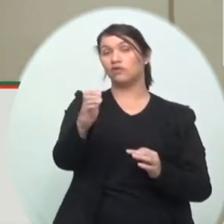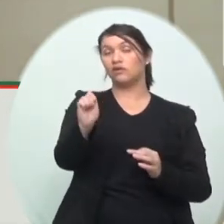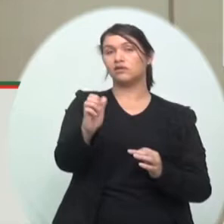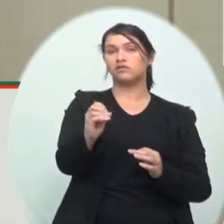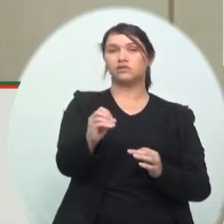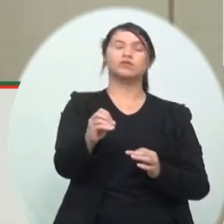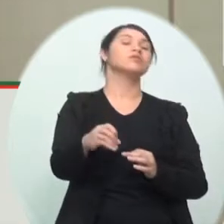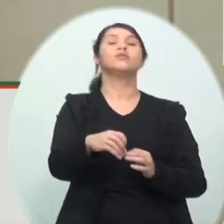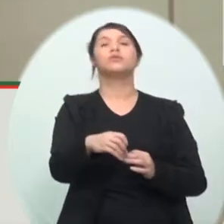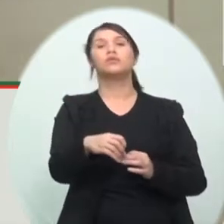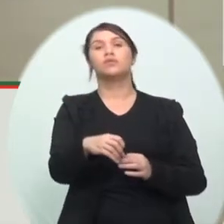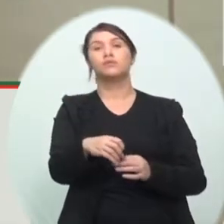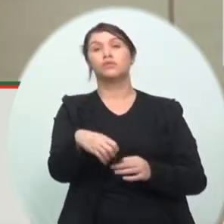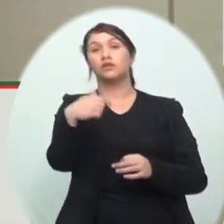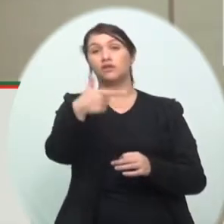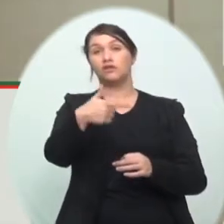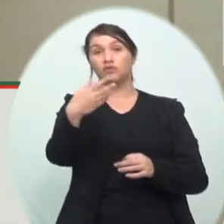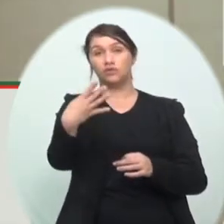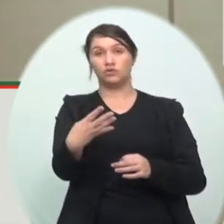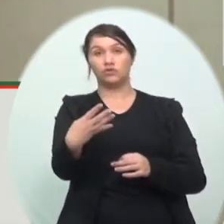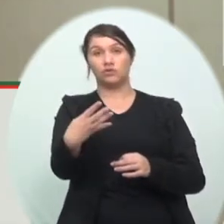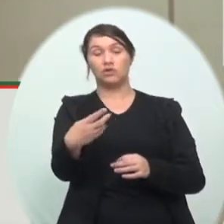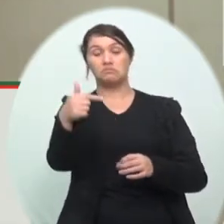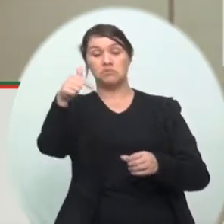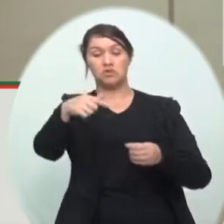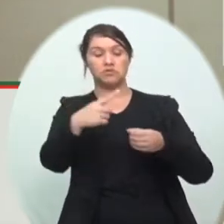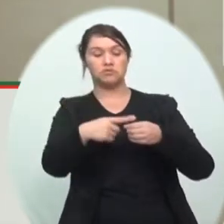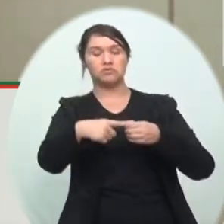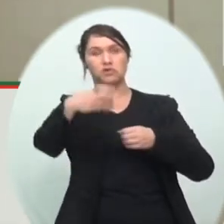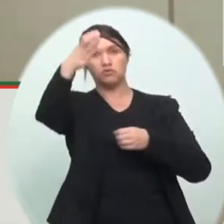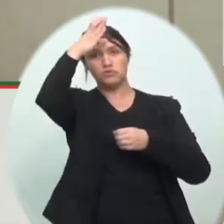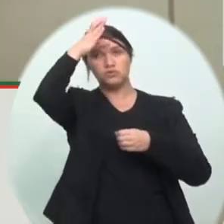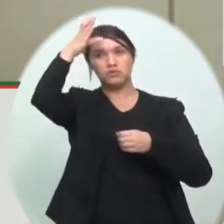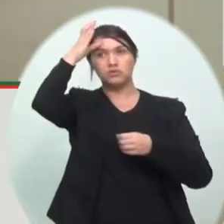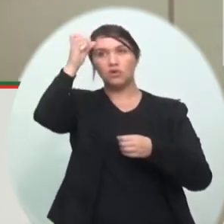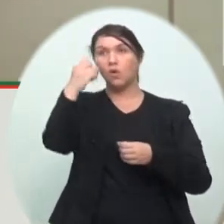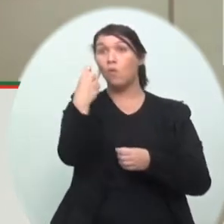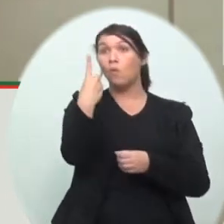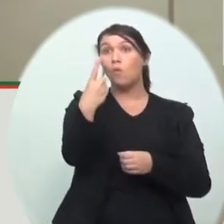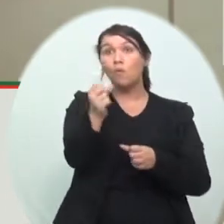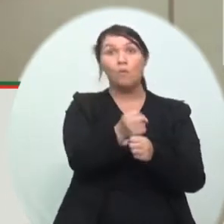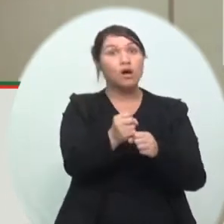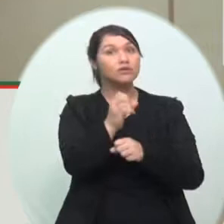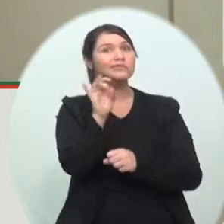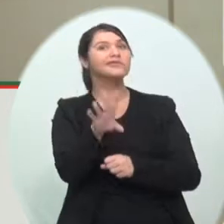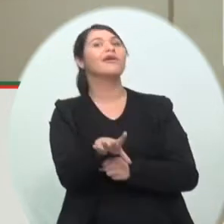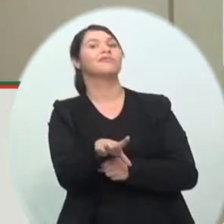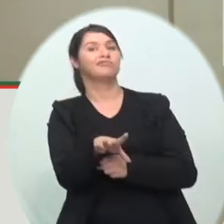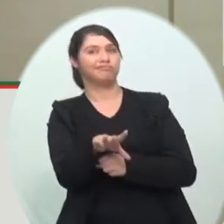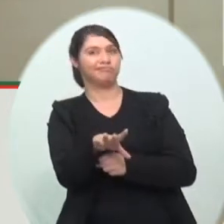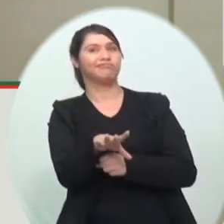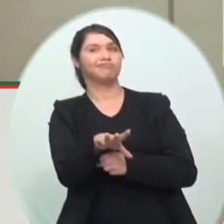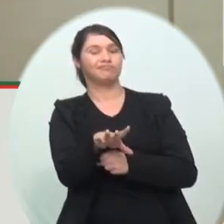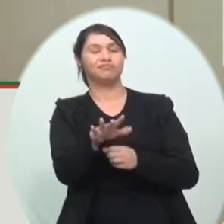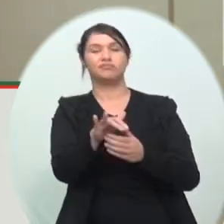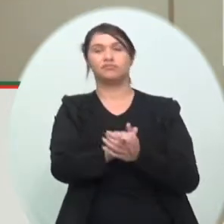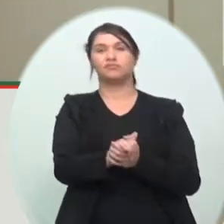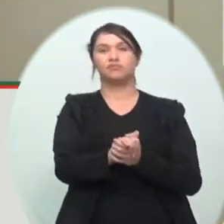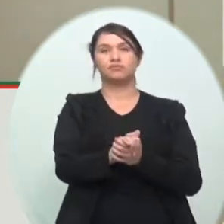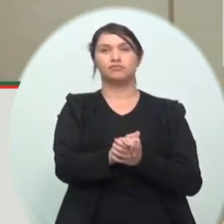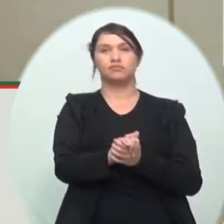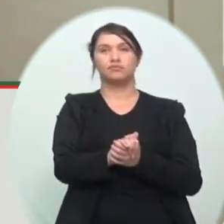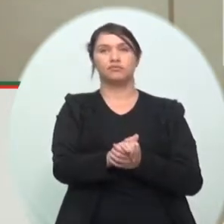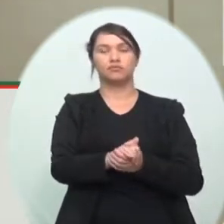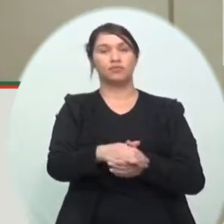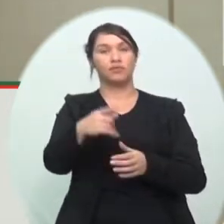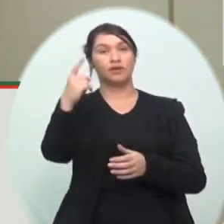826, 24 foram abertas em Criciúma, na cidade de Criciúma, no período de um ano. Isso sem que a lei de inovação